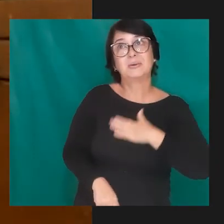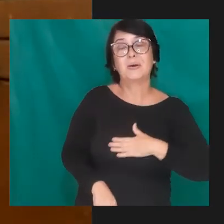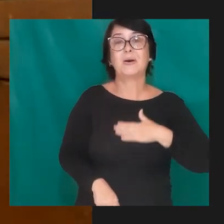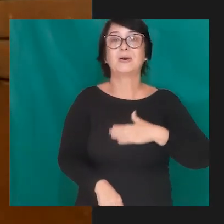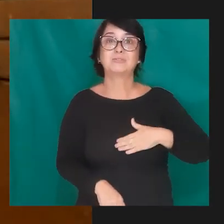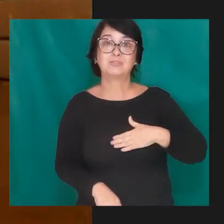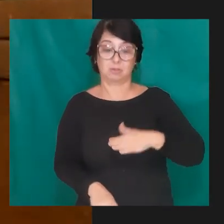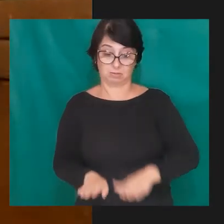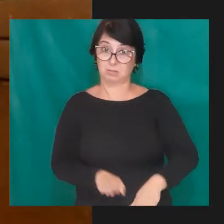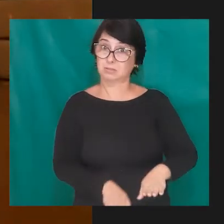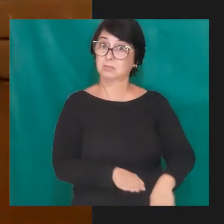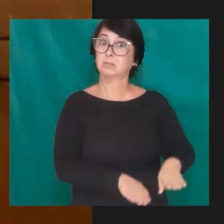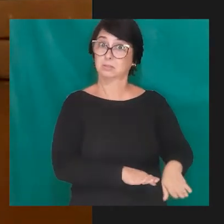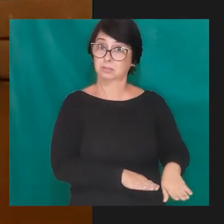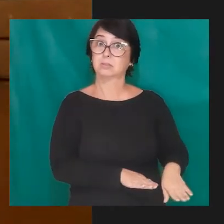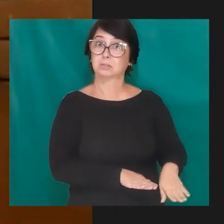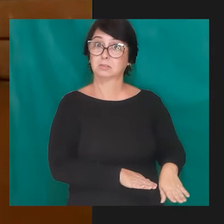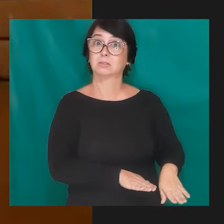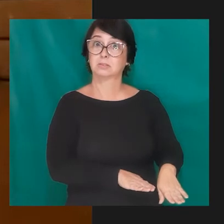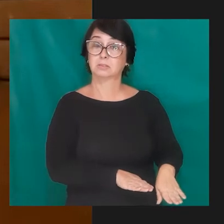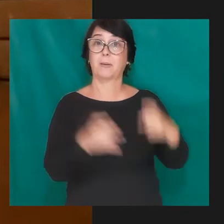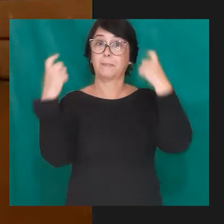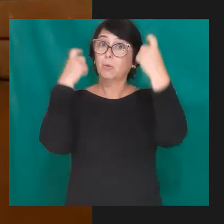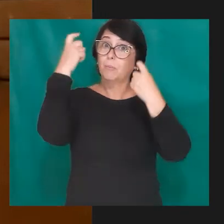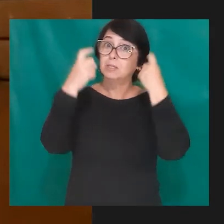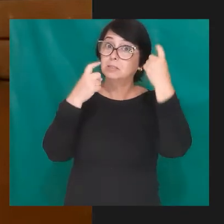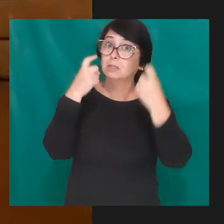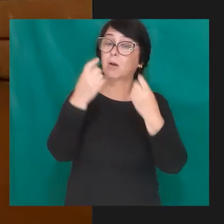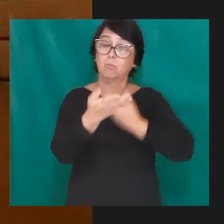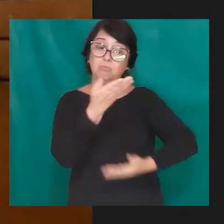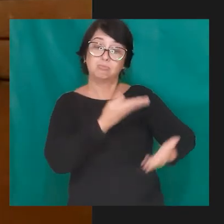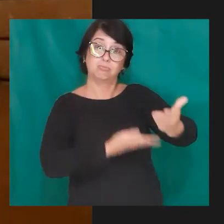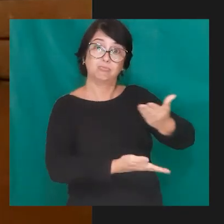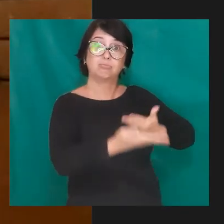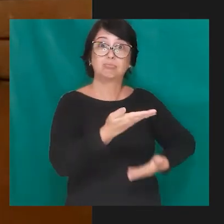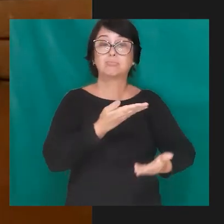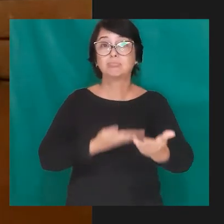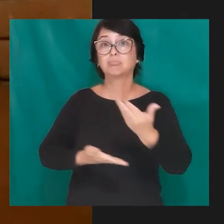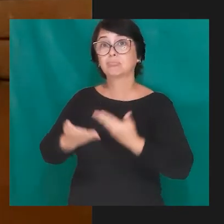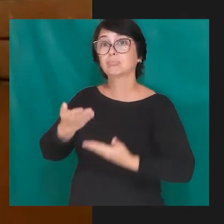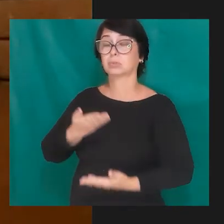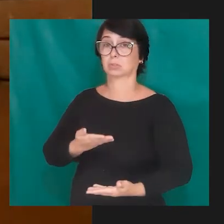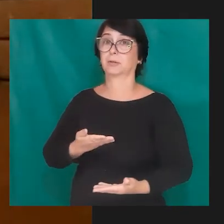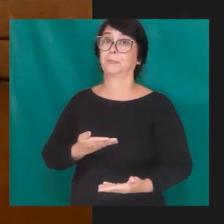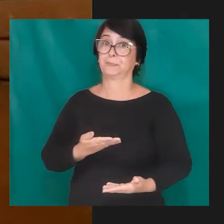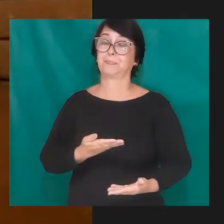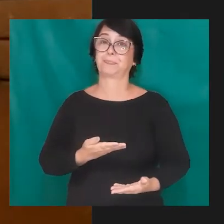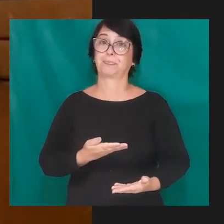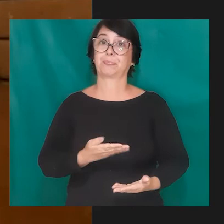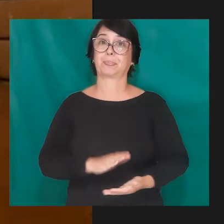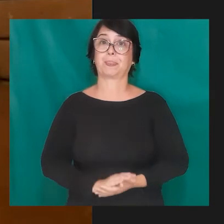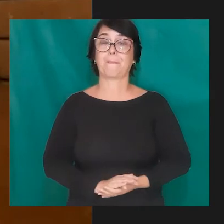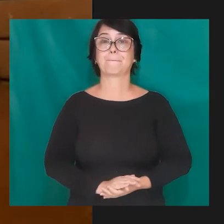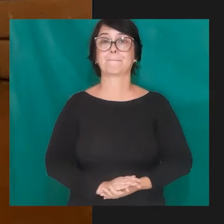estar lidando com crianças. A gente tem um cuidado super grande com essa relação, né? O professor, que ou não, é o nosso interlocutor no